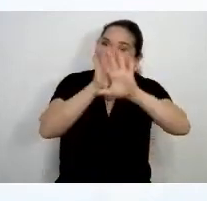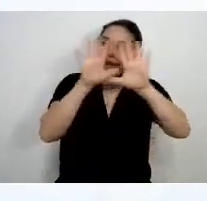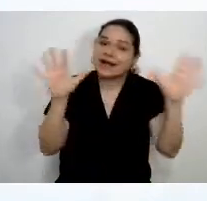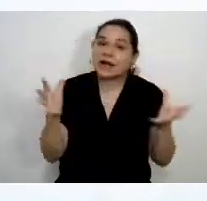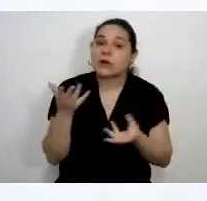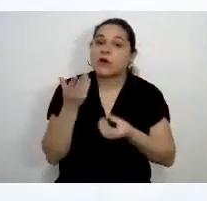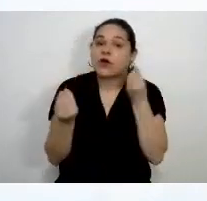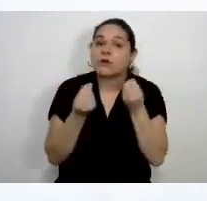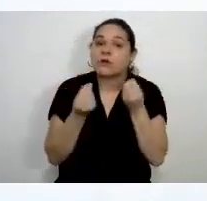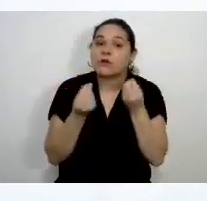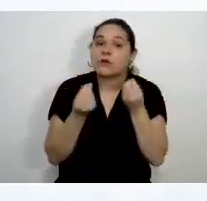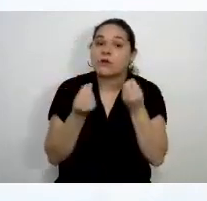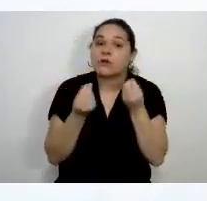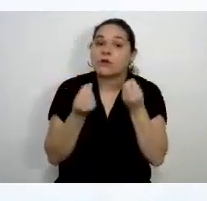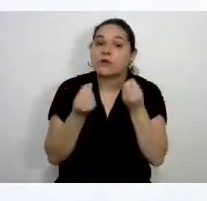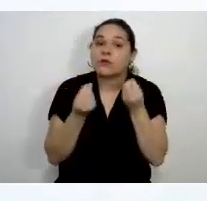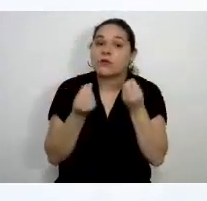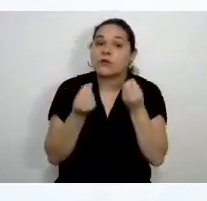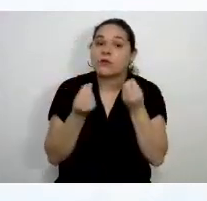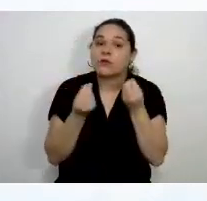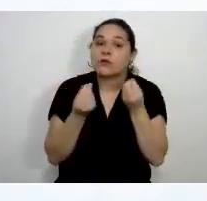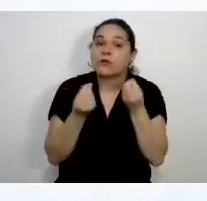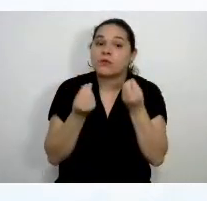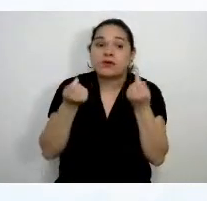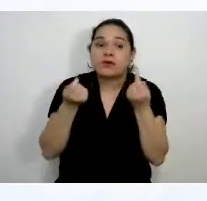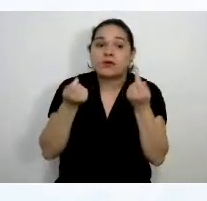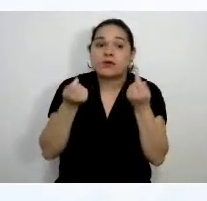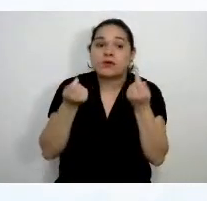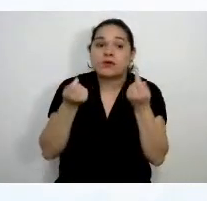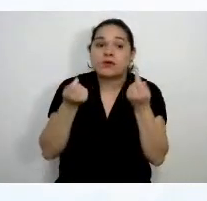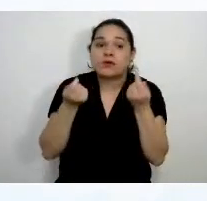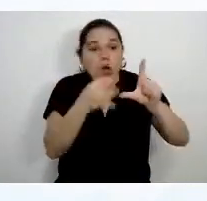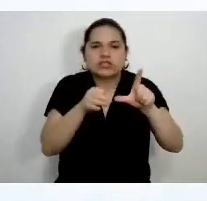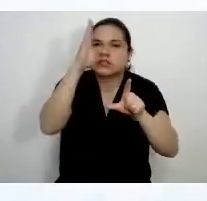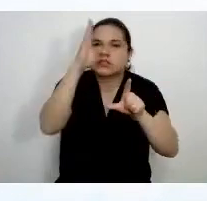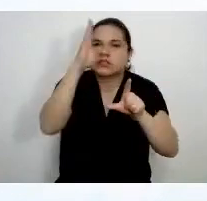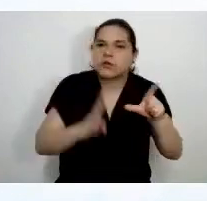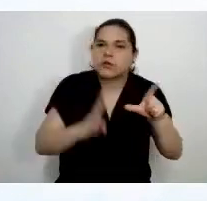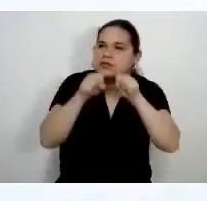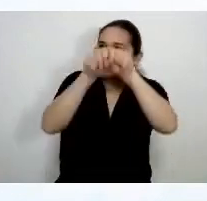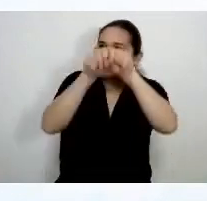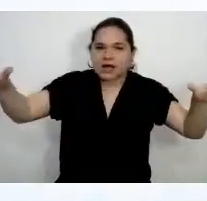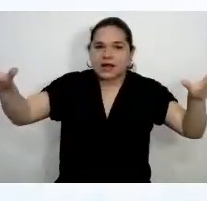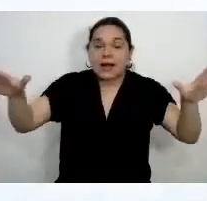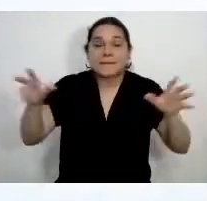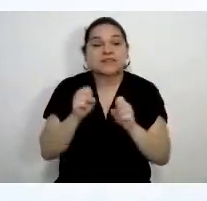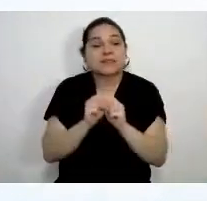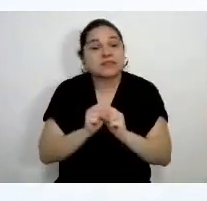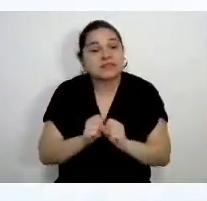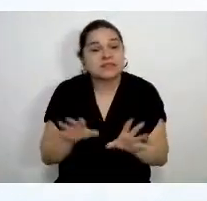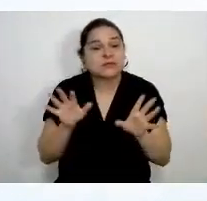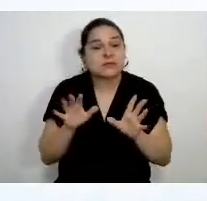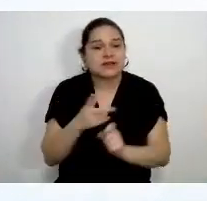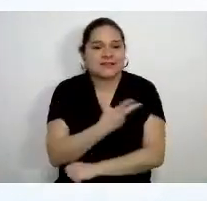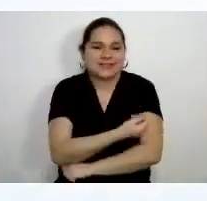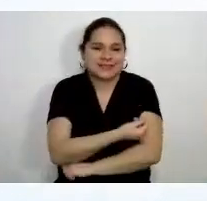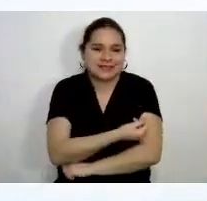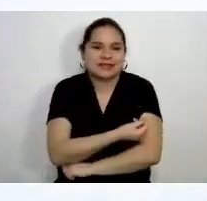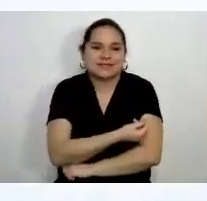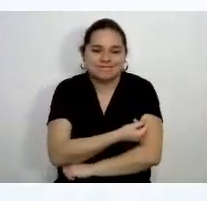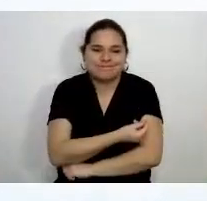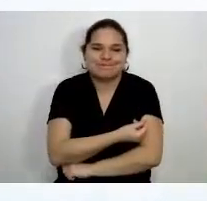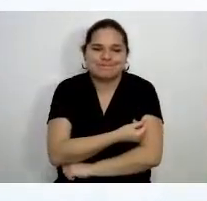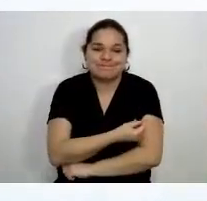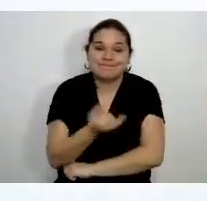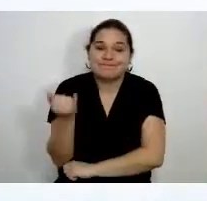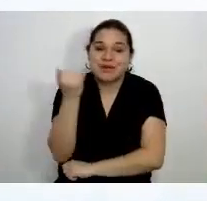de uma grande logística eficiente para a distribuição dessa vacina. Porque as pessoas